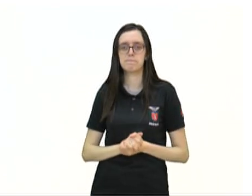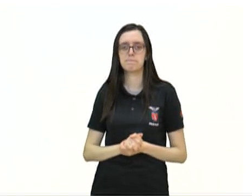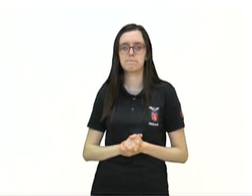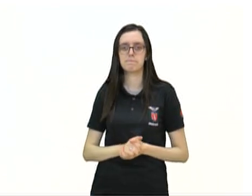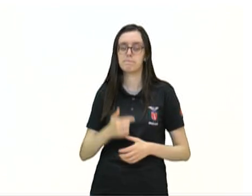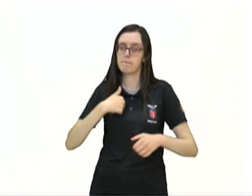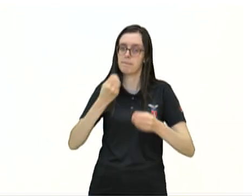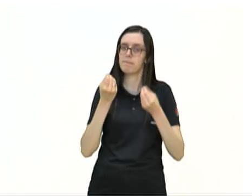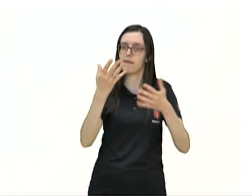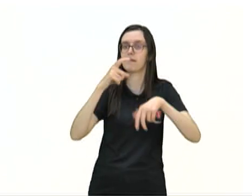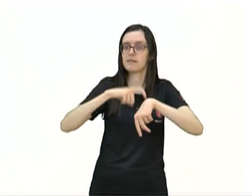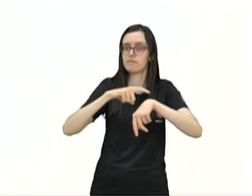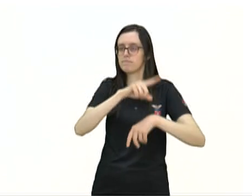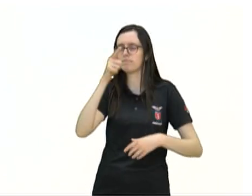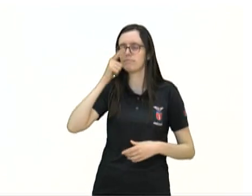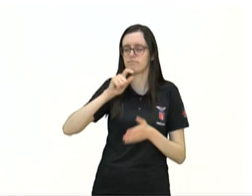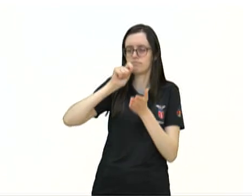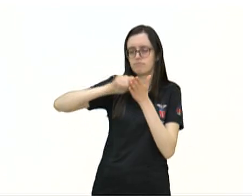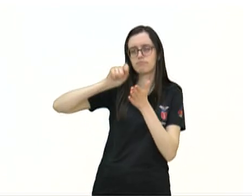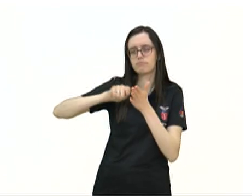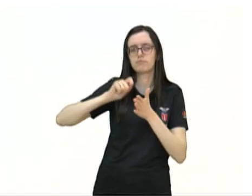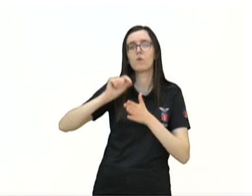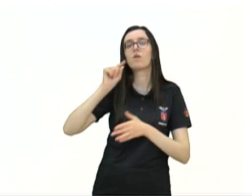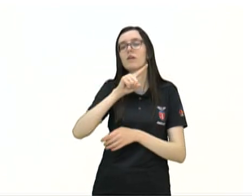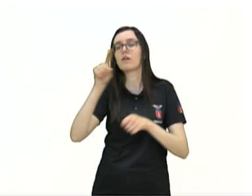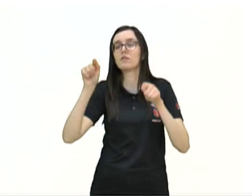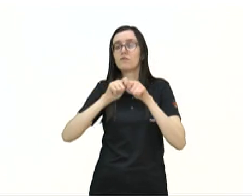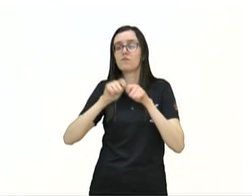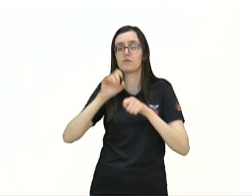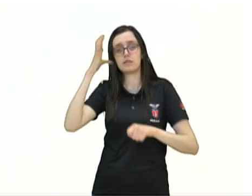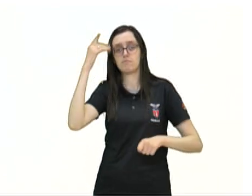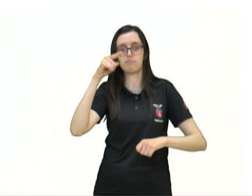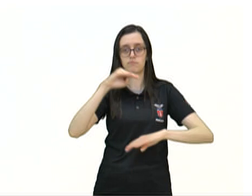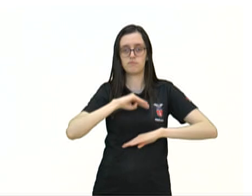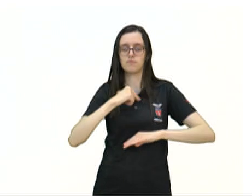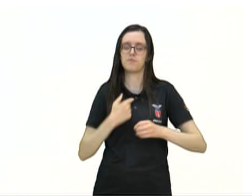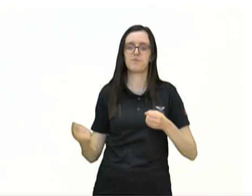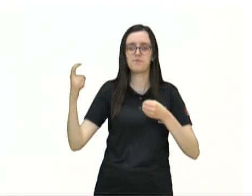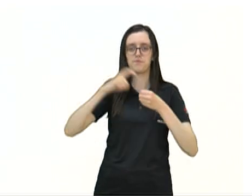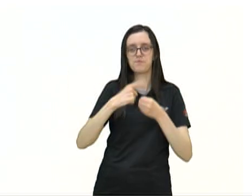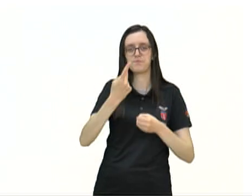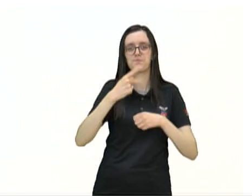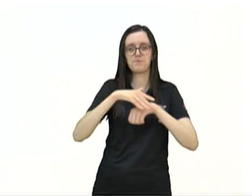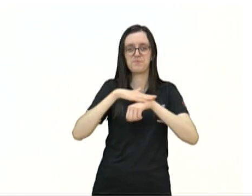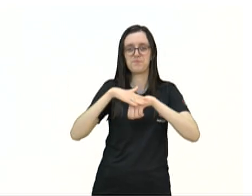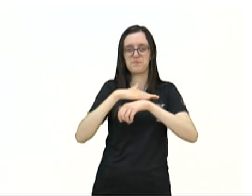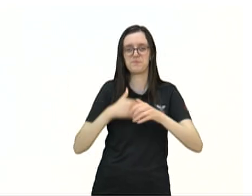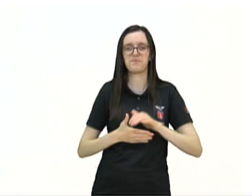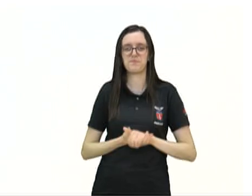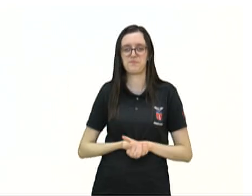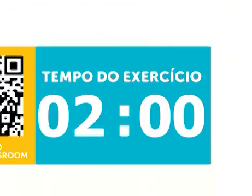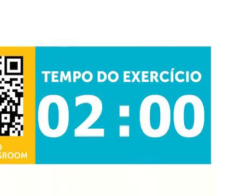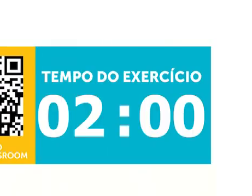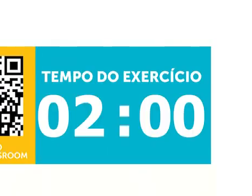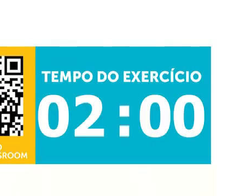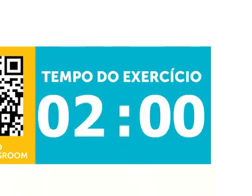Vou dar um tempinho para vocês escreverem aí o que vocês fariam nessa situação e eu volto para a gente continuar.